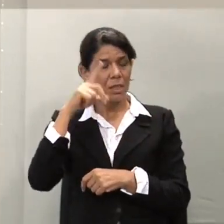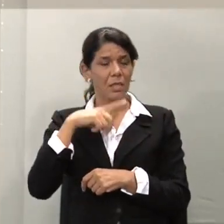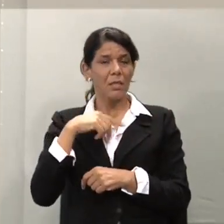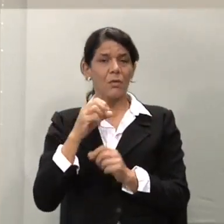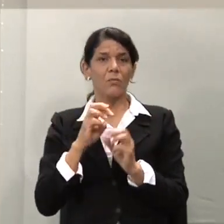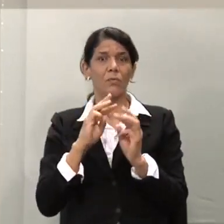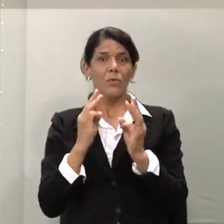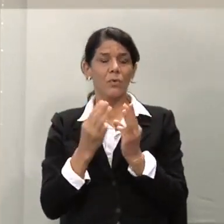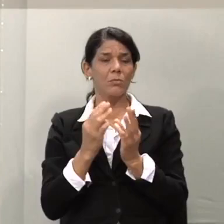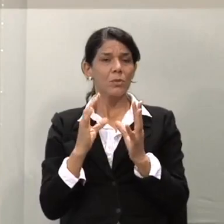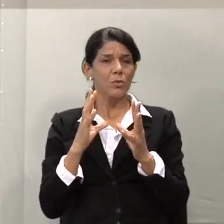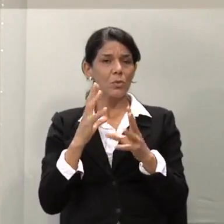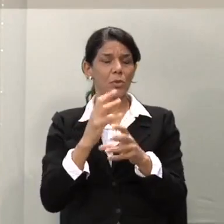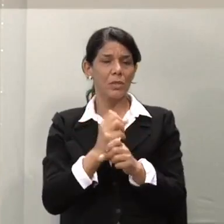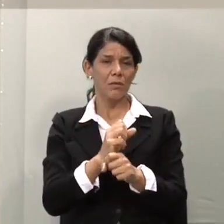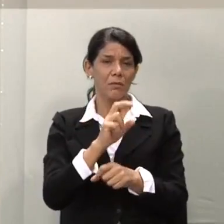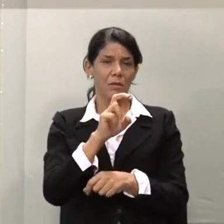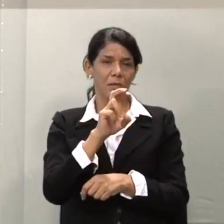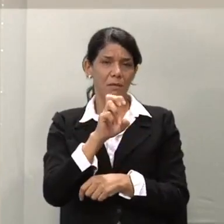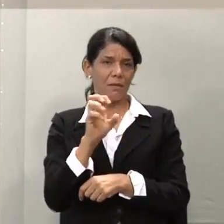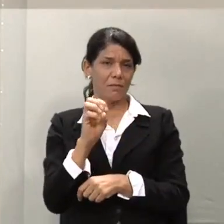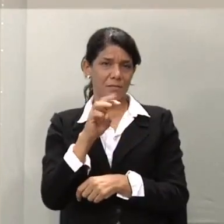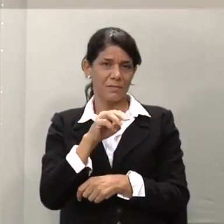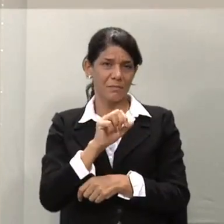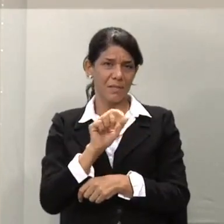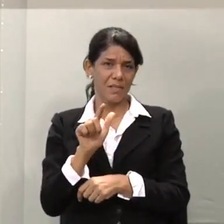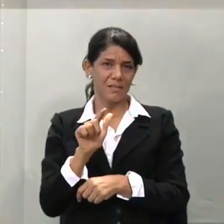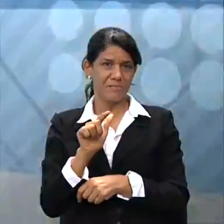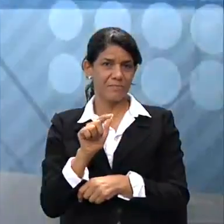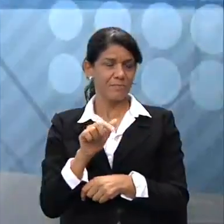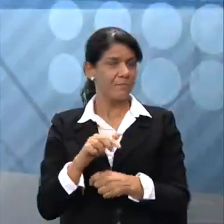o volume total de 500 ml.